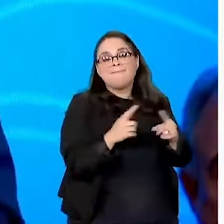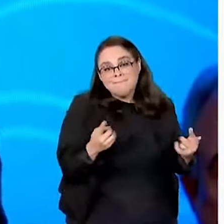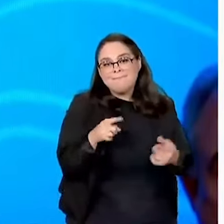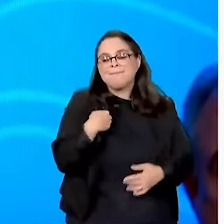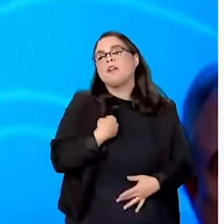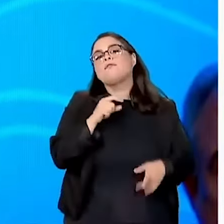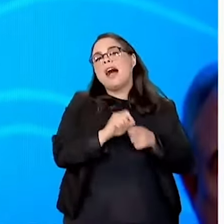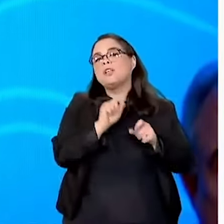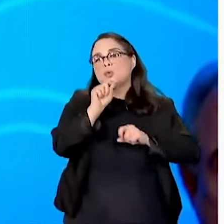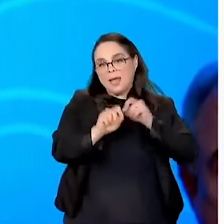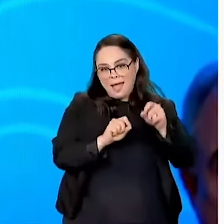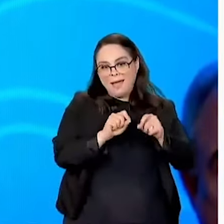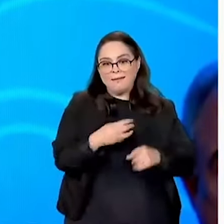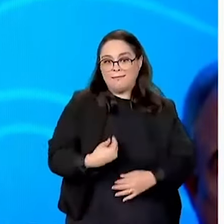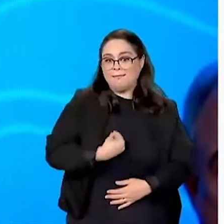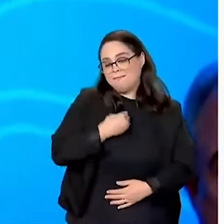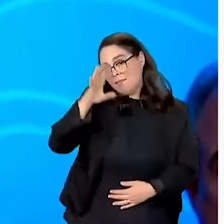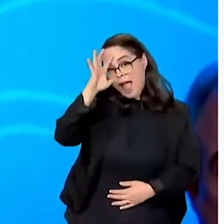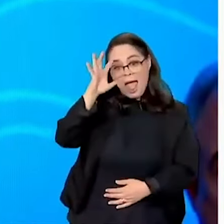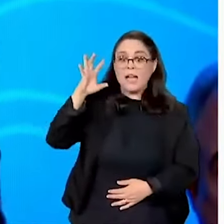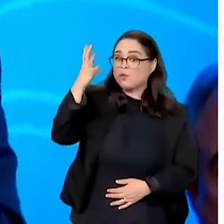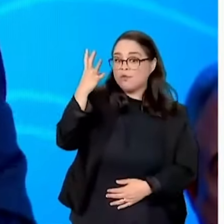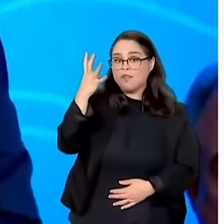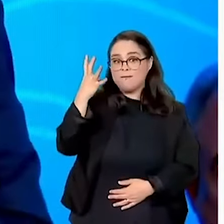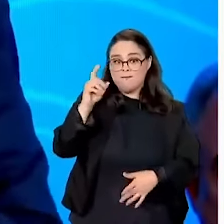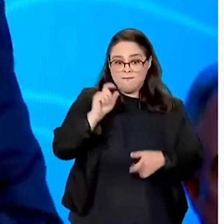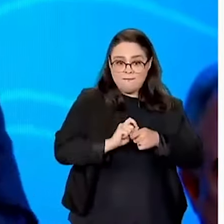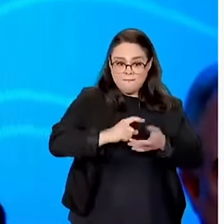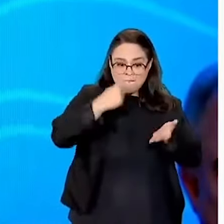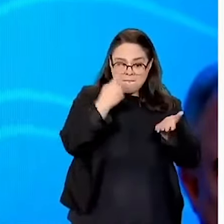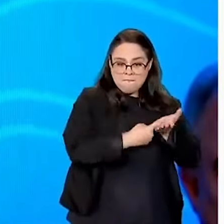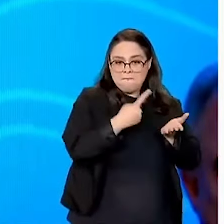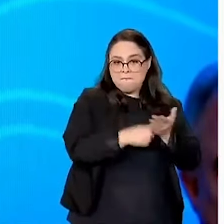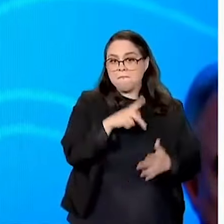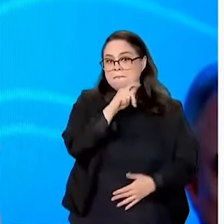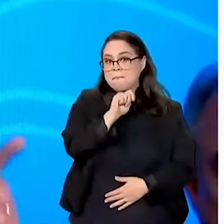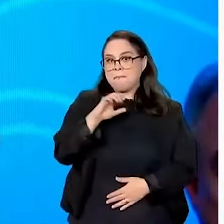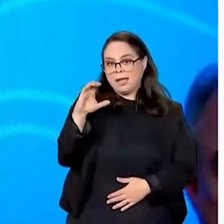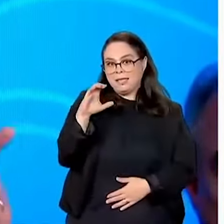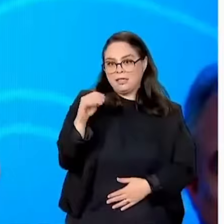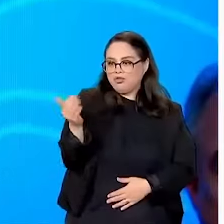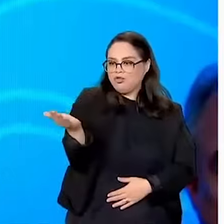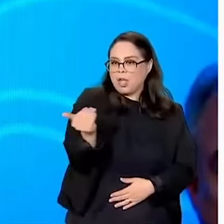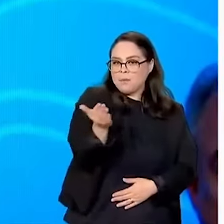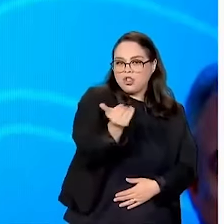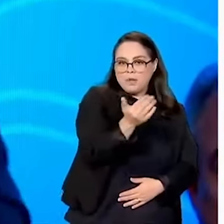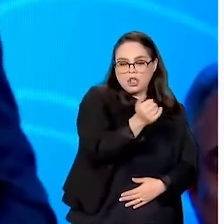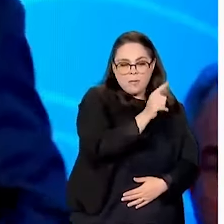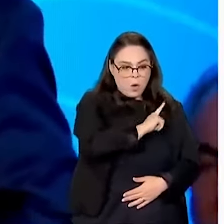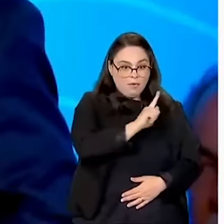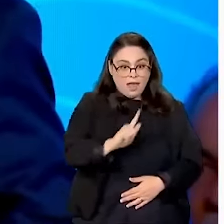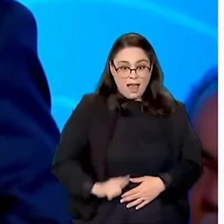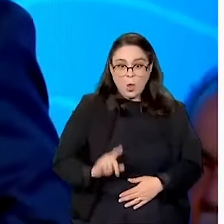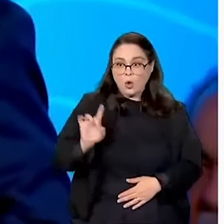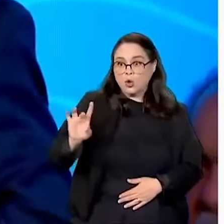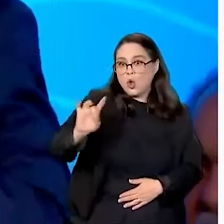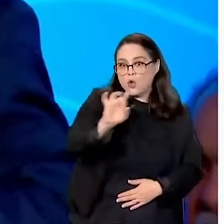é que eu fiz? Eu resolvi fazer um PAC e chamei os 27 governadores de